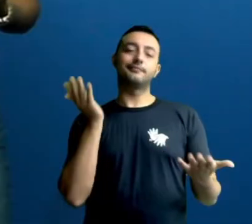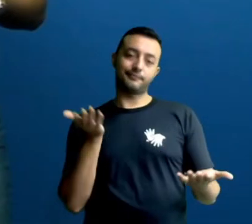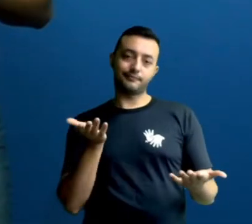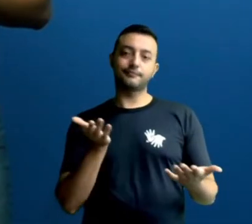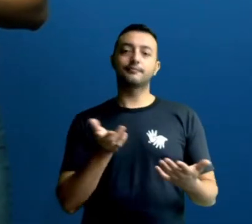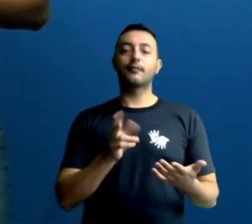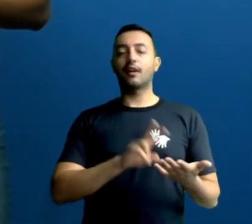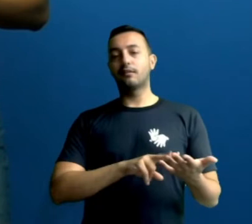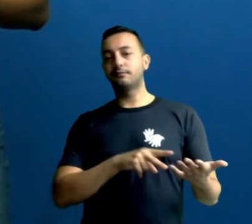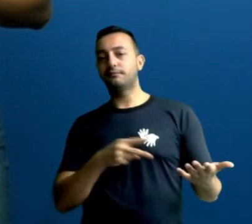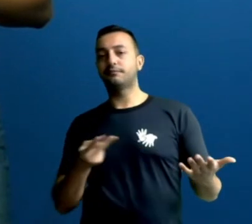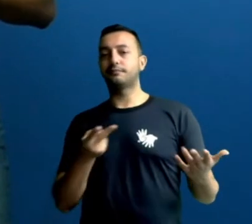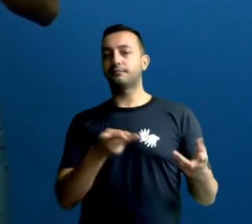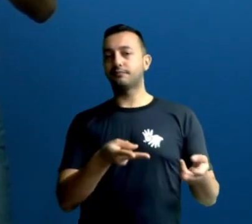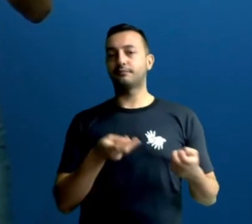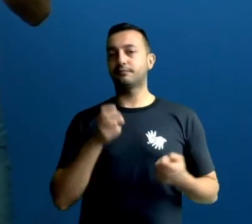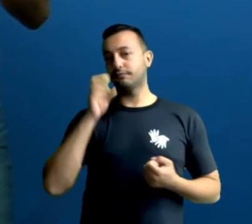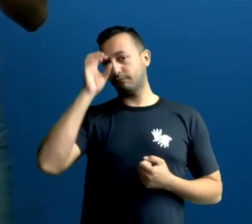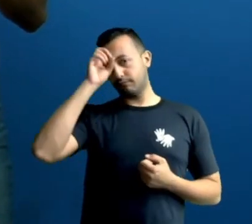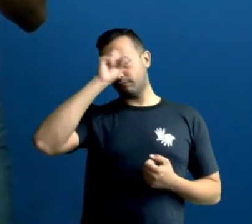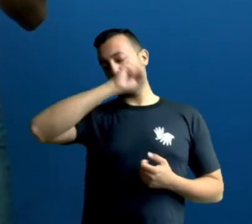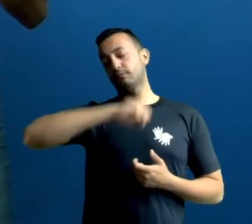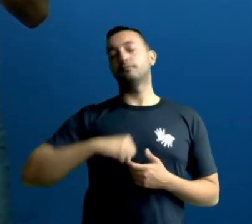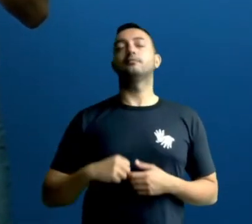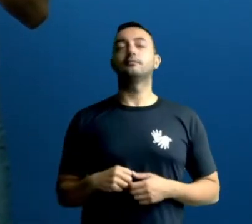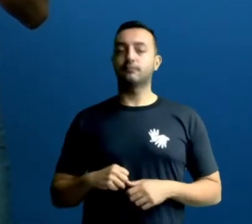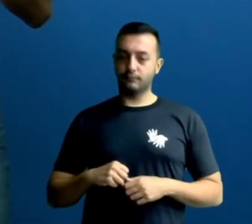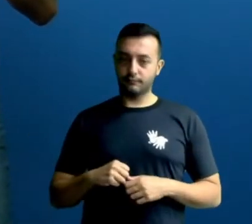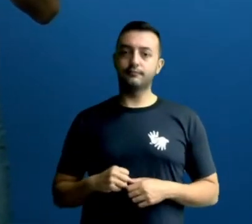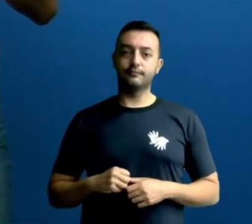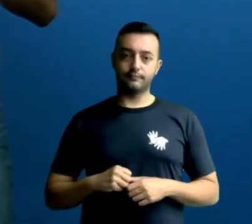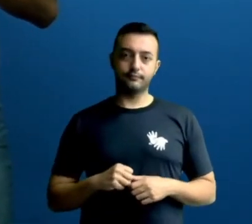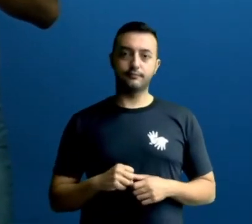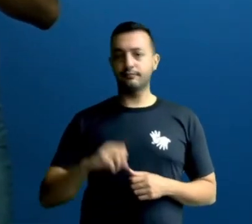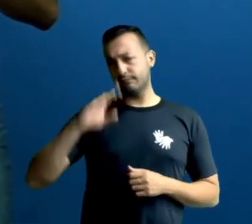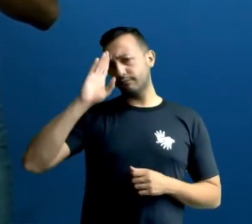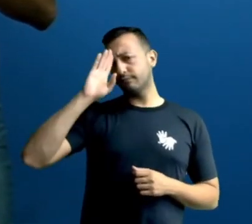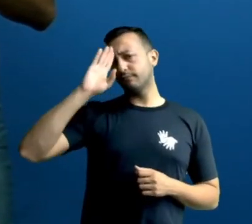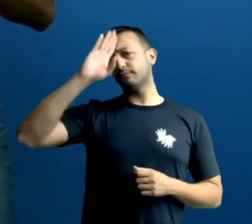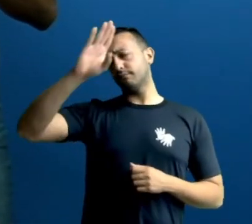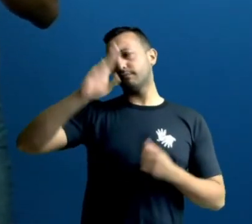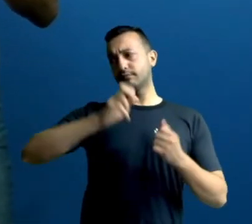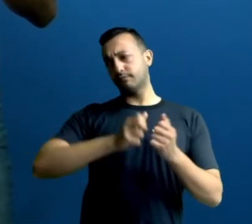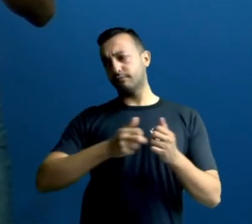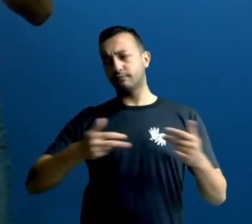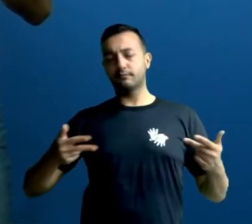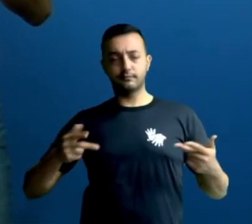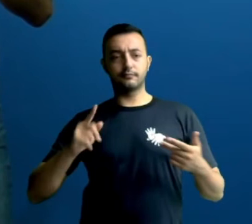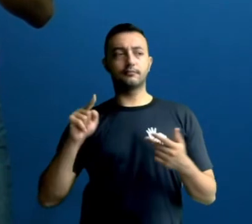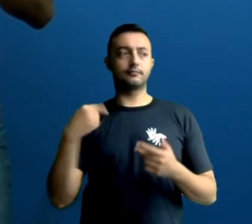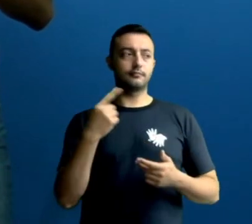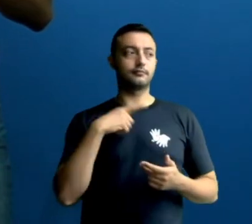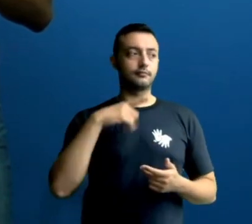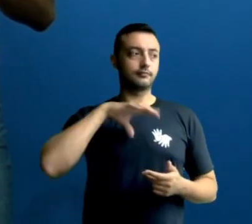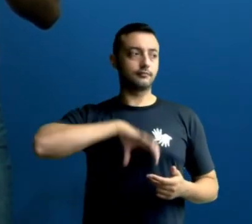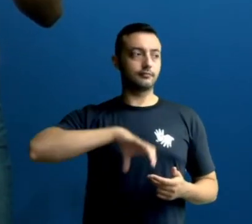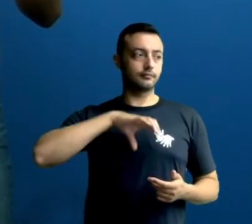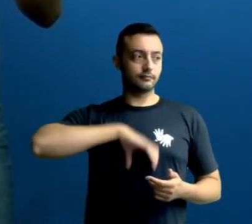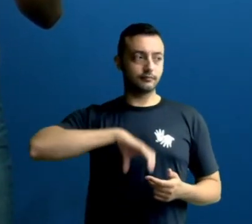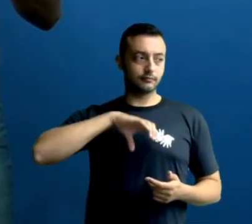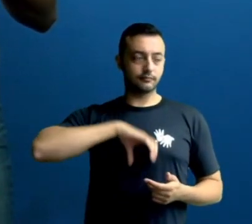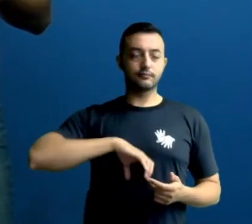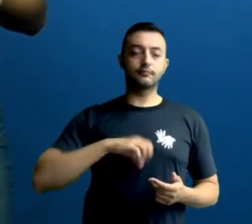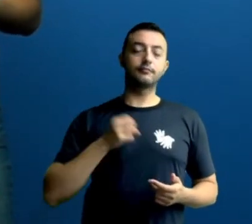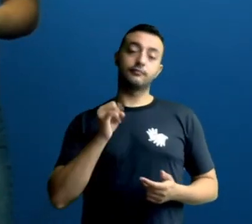para a interpretação. Então, a interpretação é uma das principais coisas que nós temos na nossa língua portuguesa